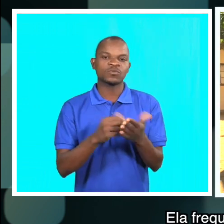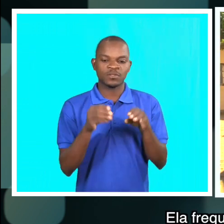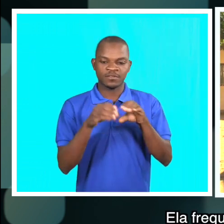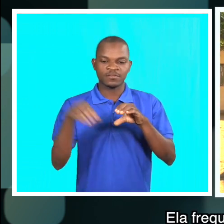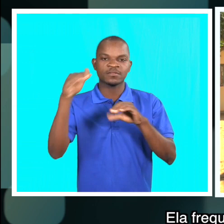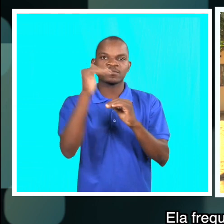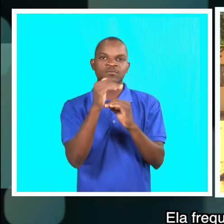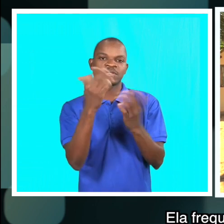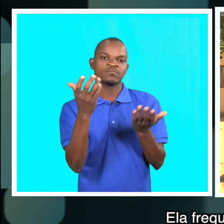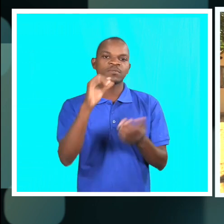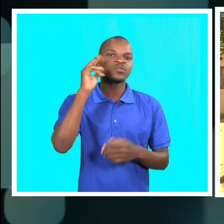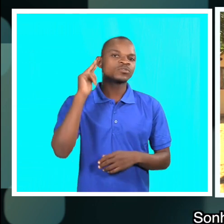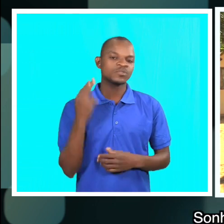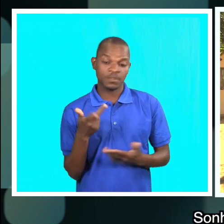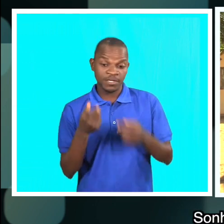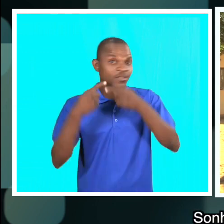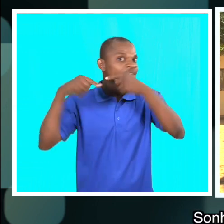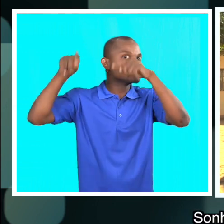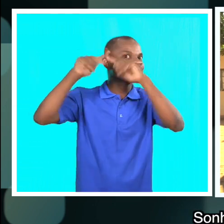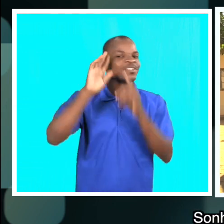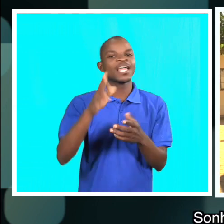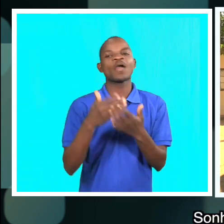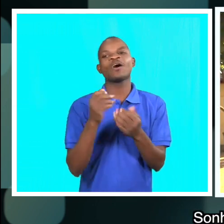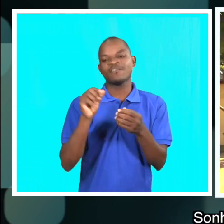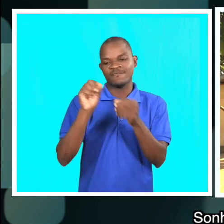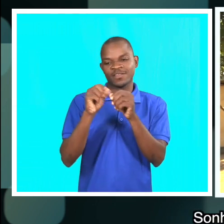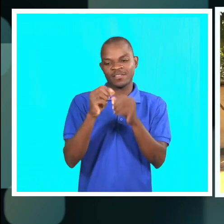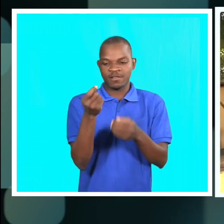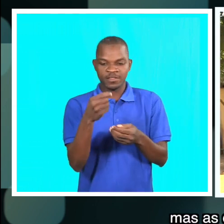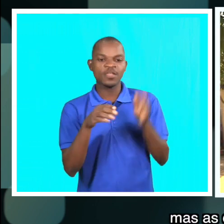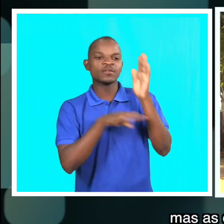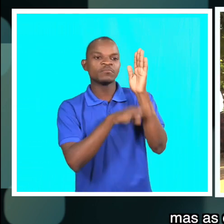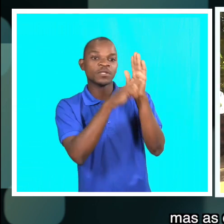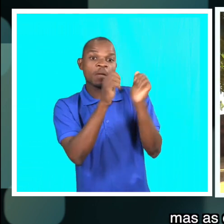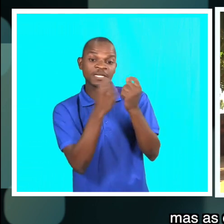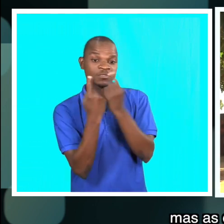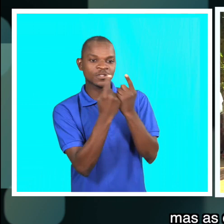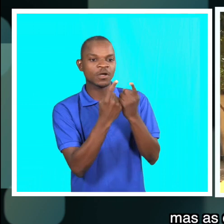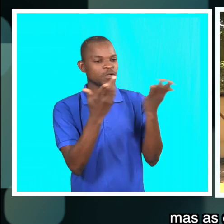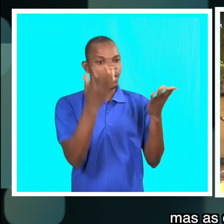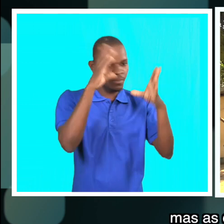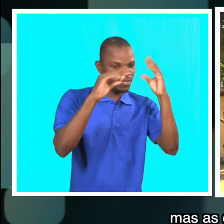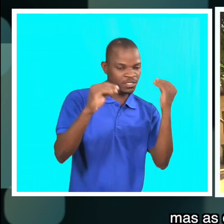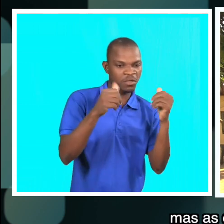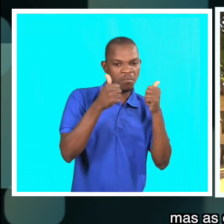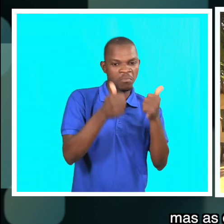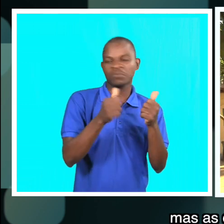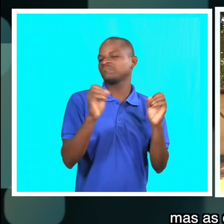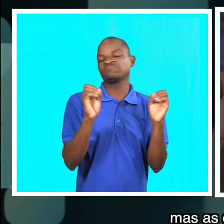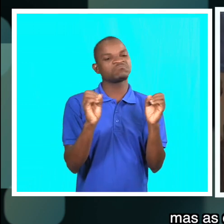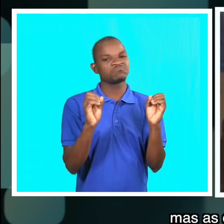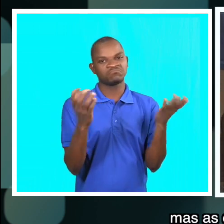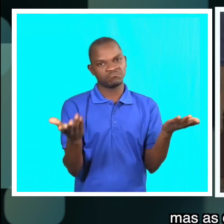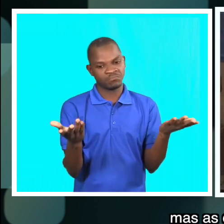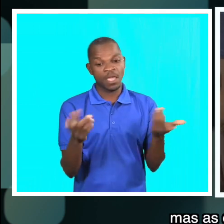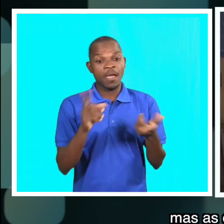classe na escola secundária Josina Machal. Sonhava cursar arquitetura, mas as condições de aprendizagem não